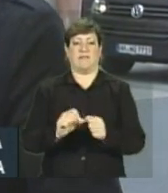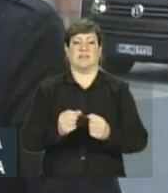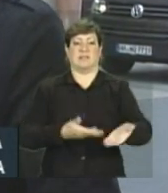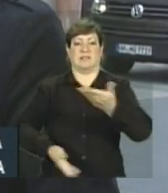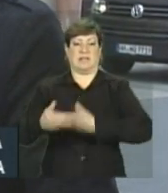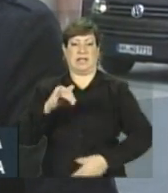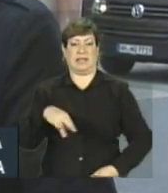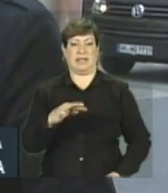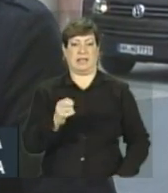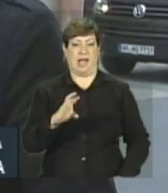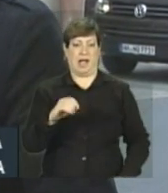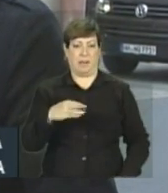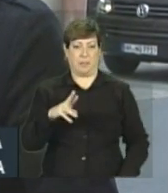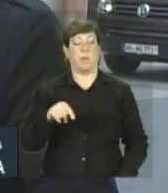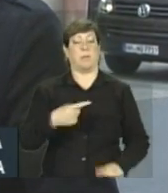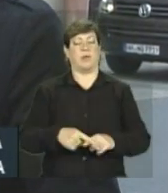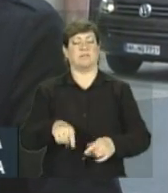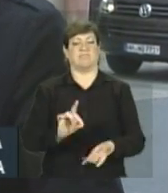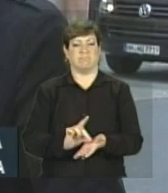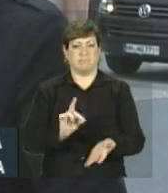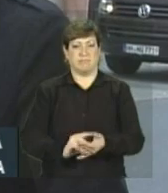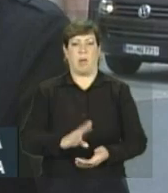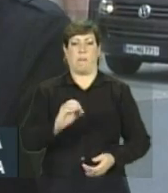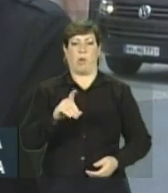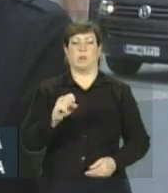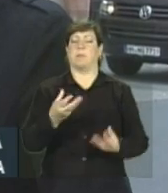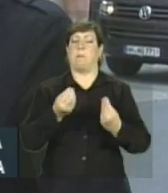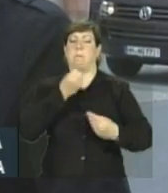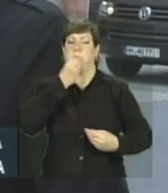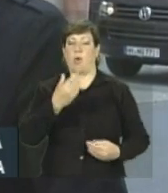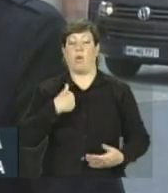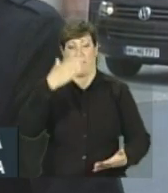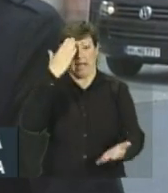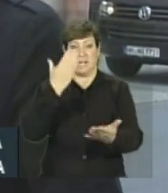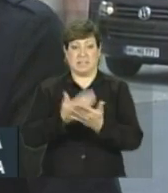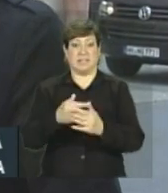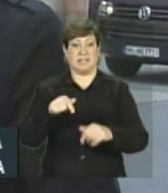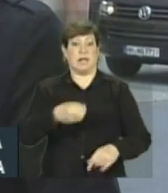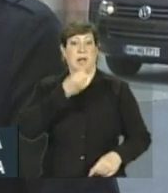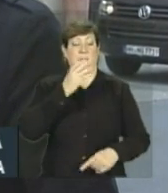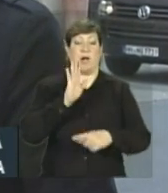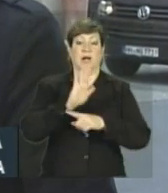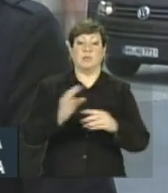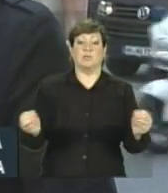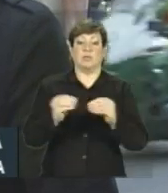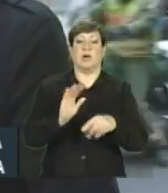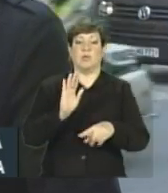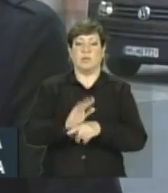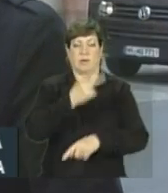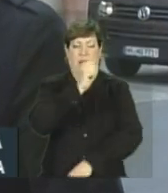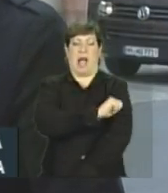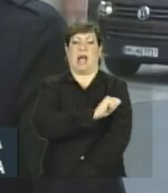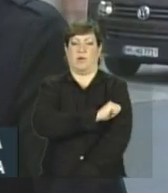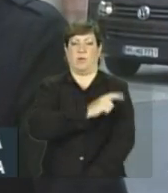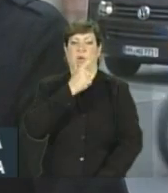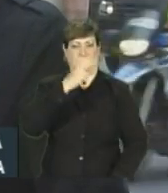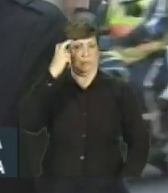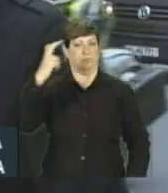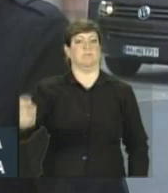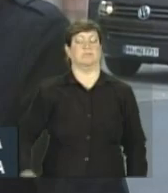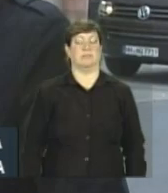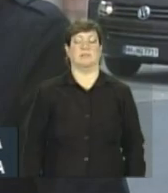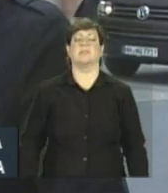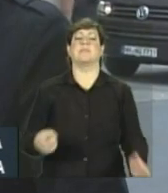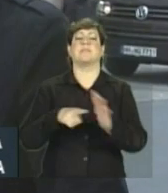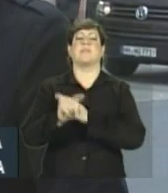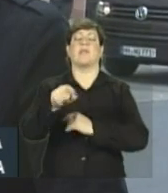intercâmbio, porque... realmente a bolsa é muito boa e eu acredito que venha a implementar muito para o aluno. Você já está há